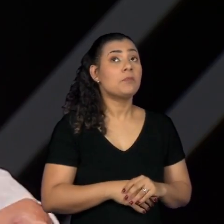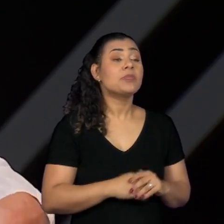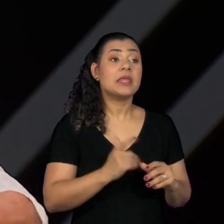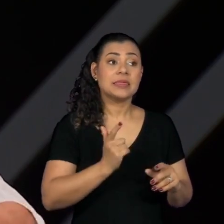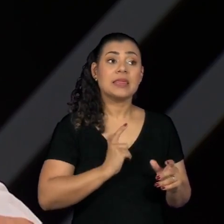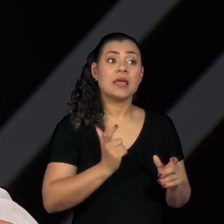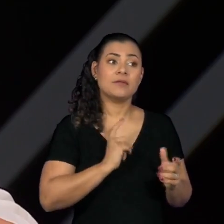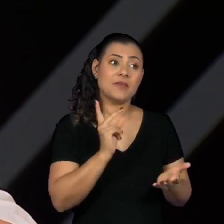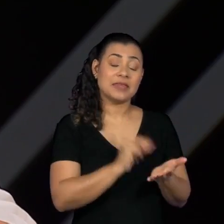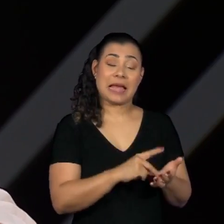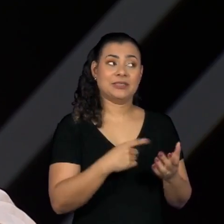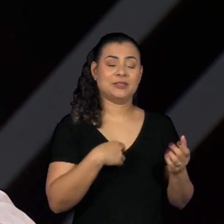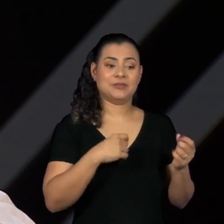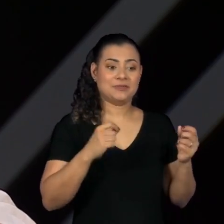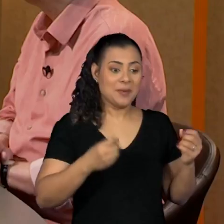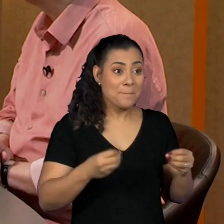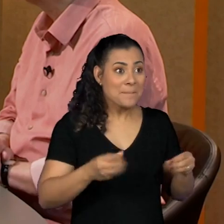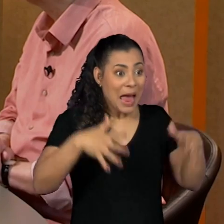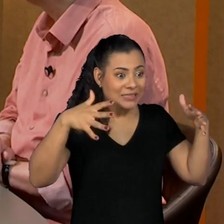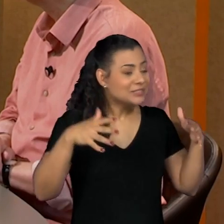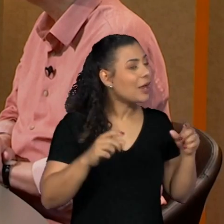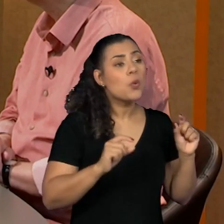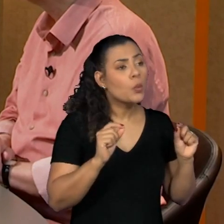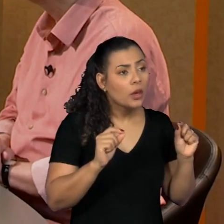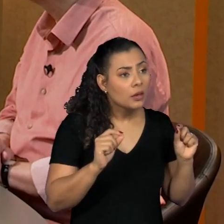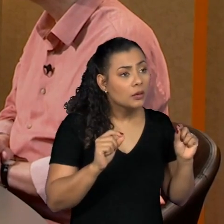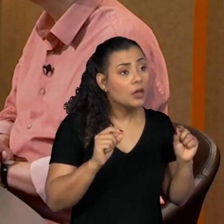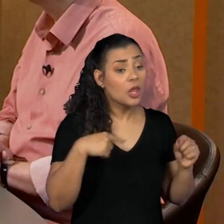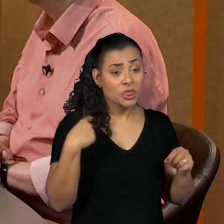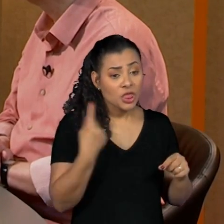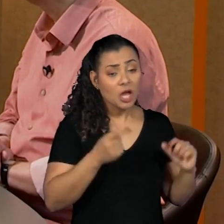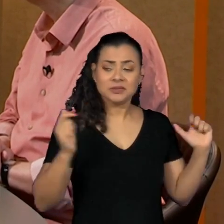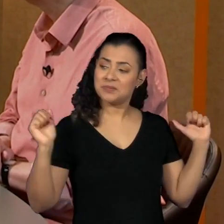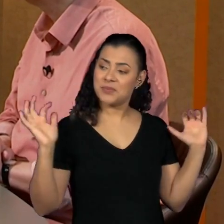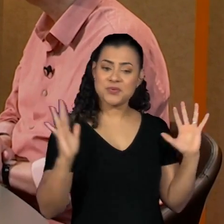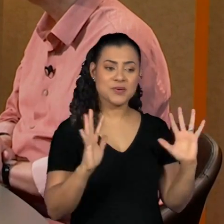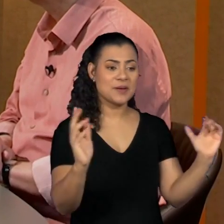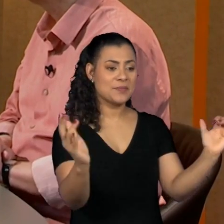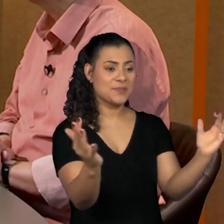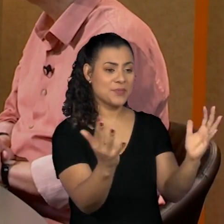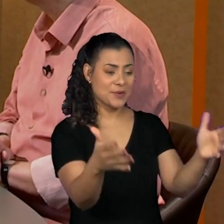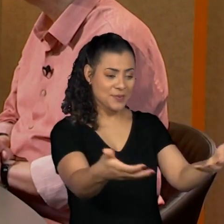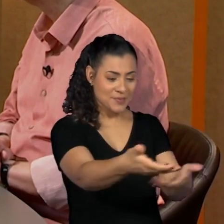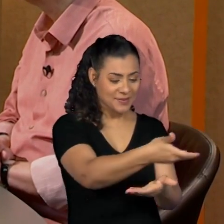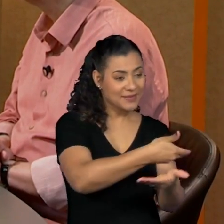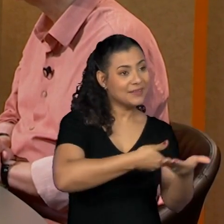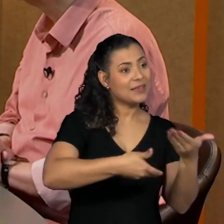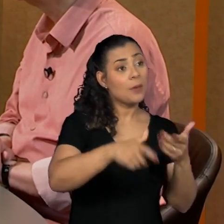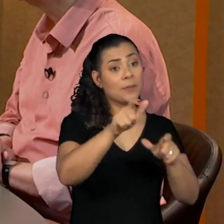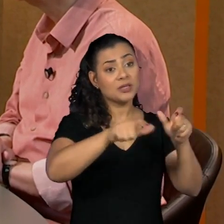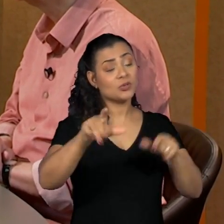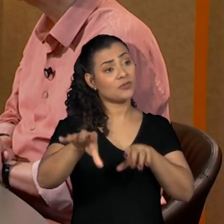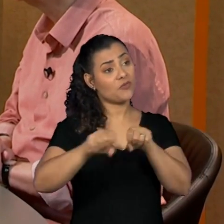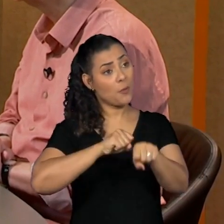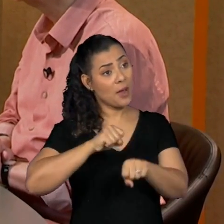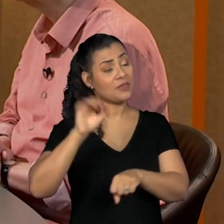a mágica acontece porque nós nos reunimos com pessoas que já são